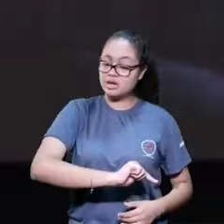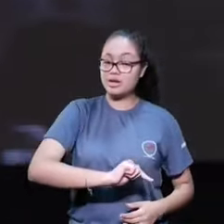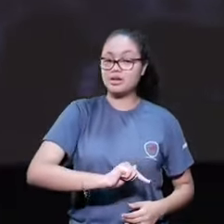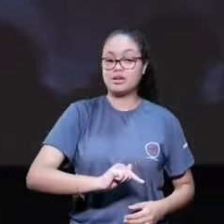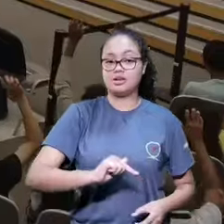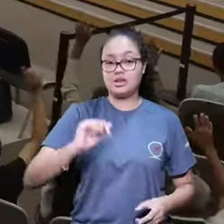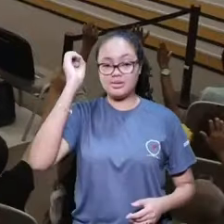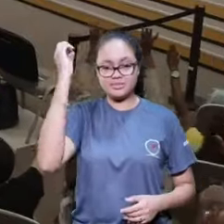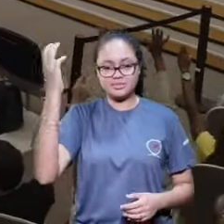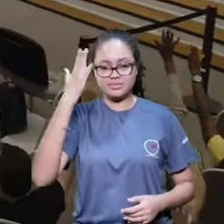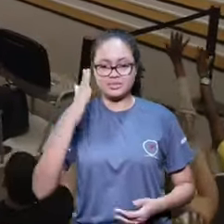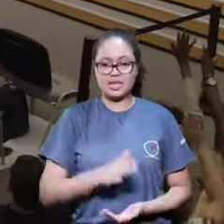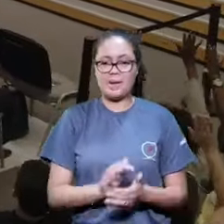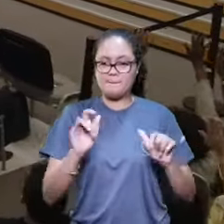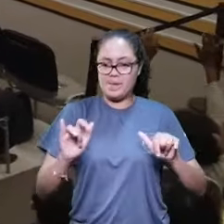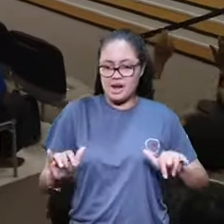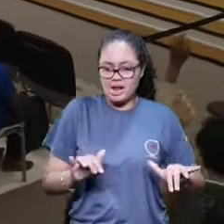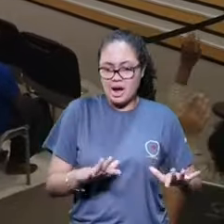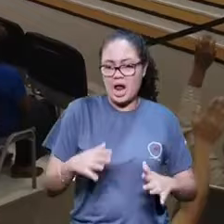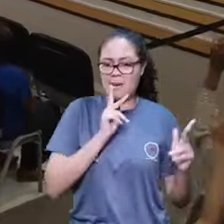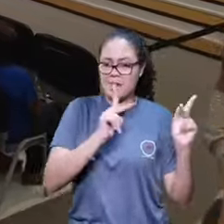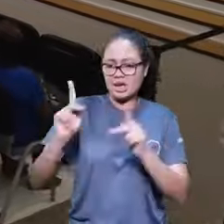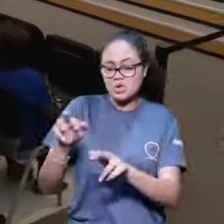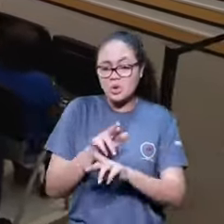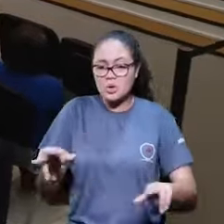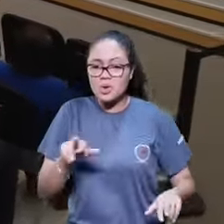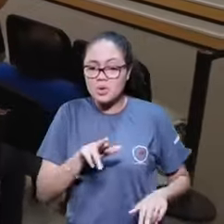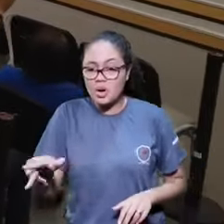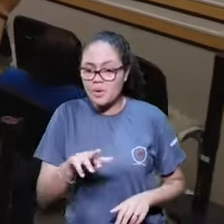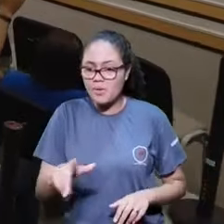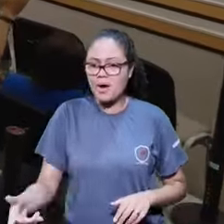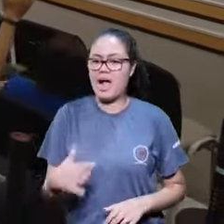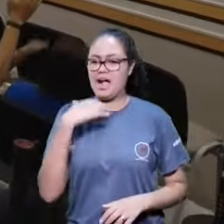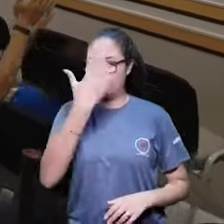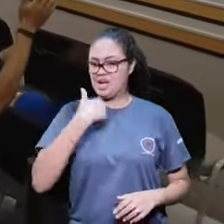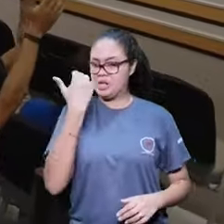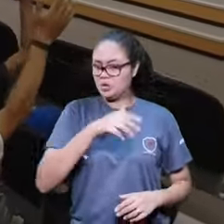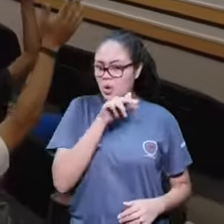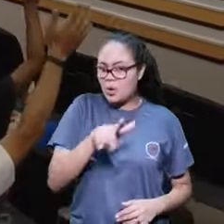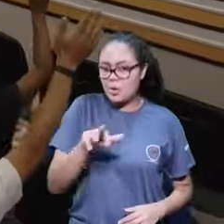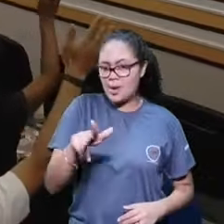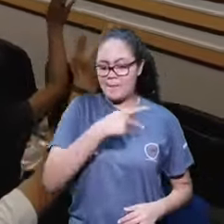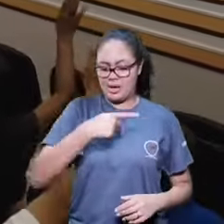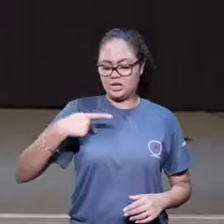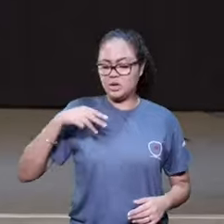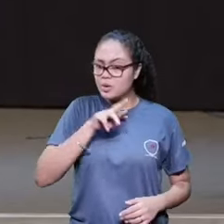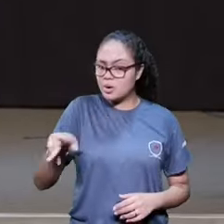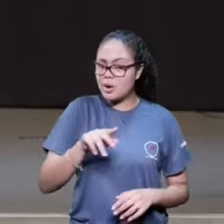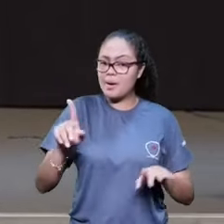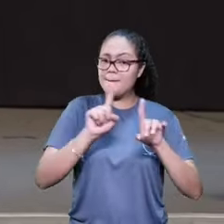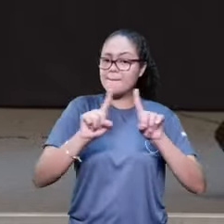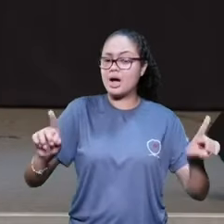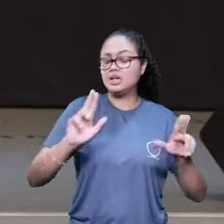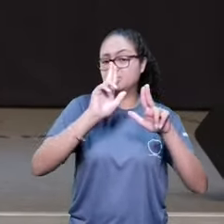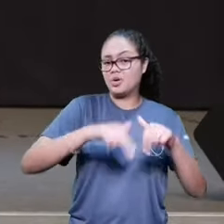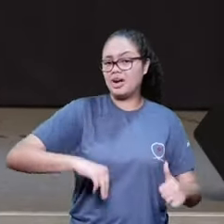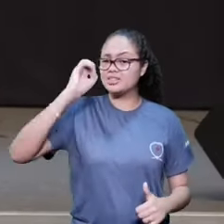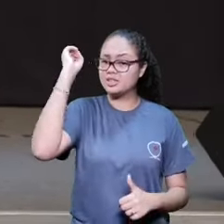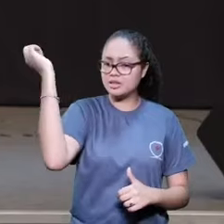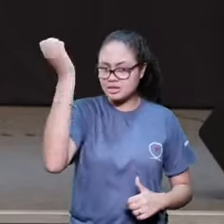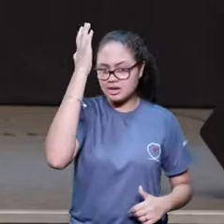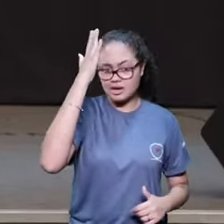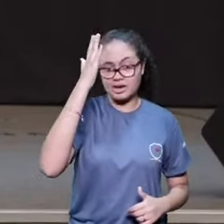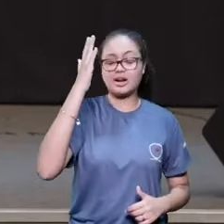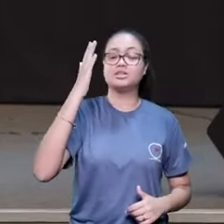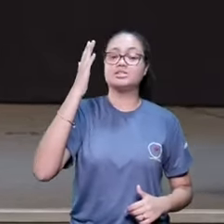era para tocar teclado, não era para ser pregador, não era para ser cantor, não era para ser pastor, mas por causa da graça que